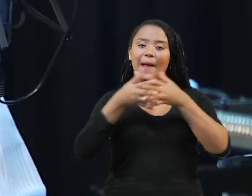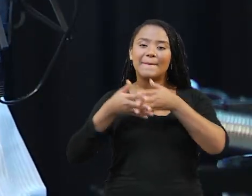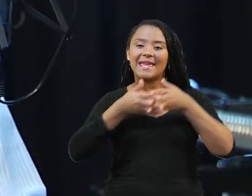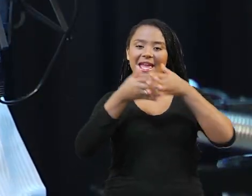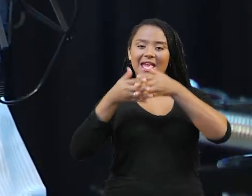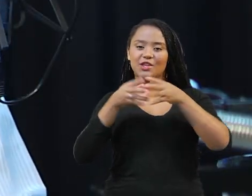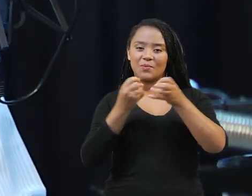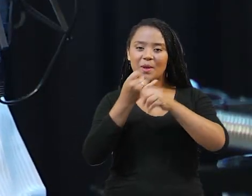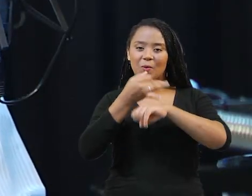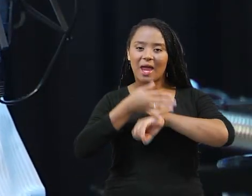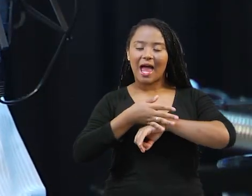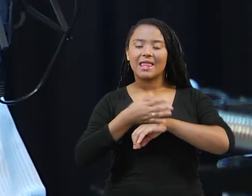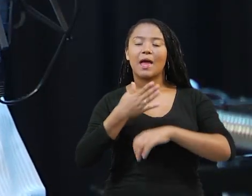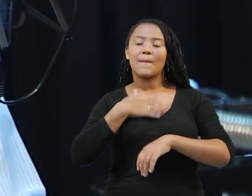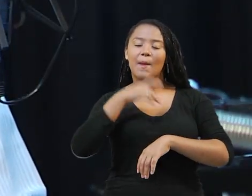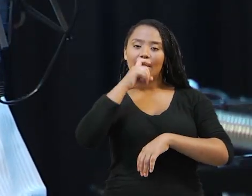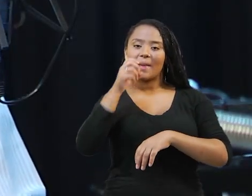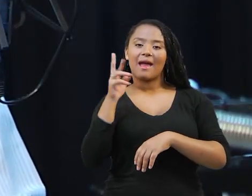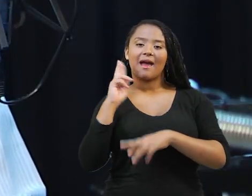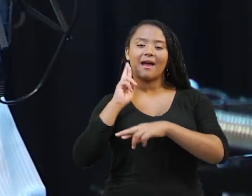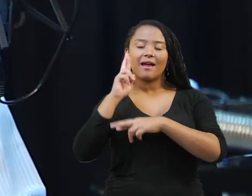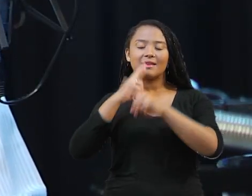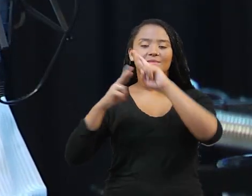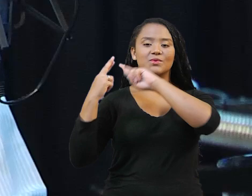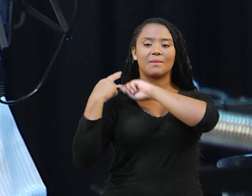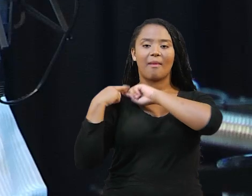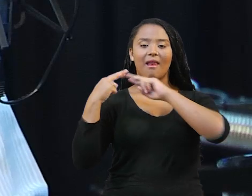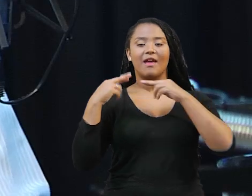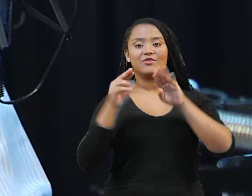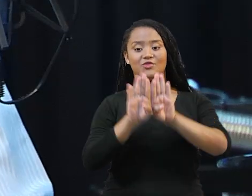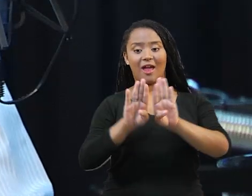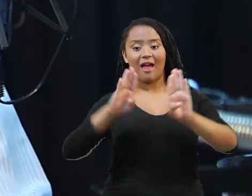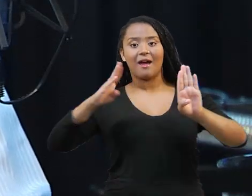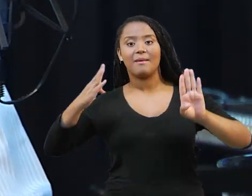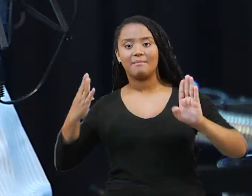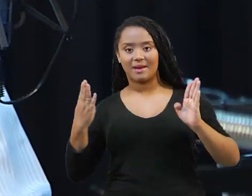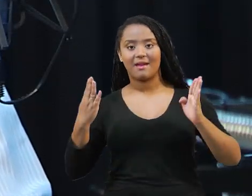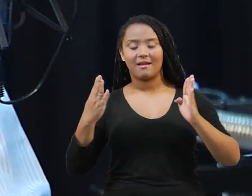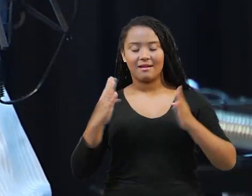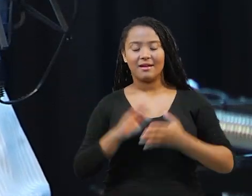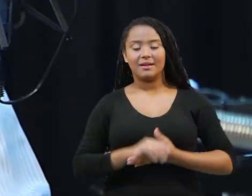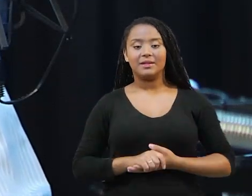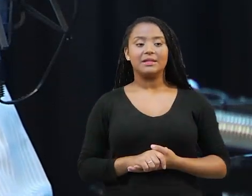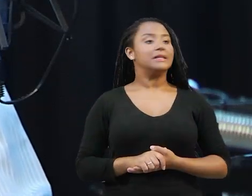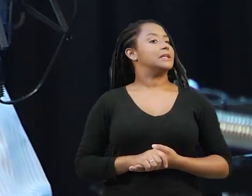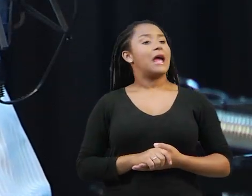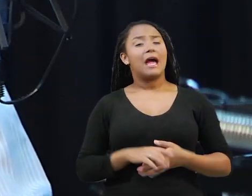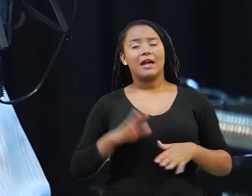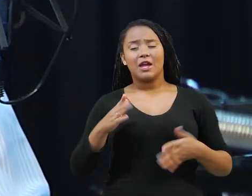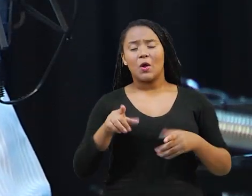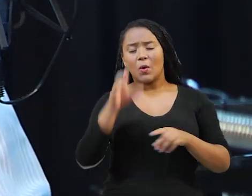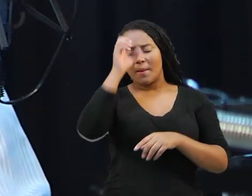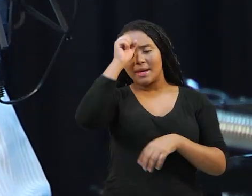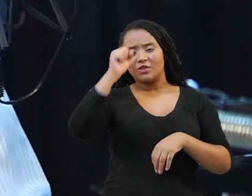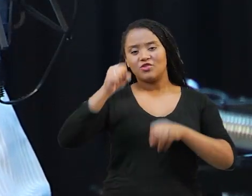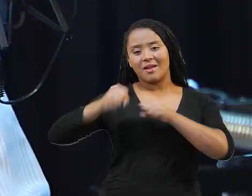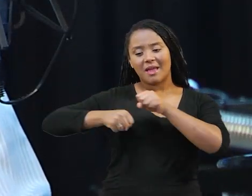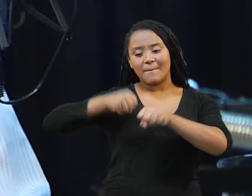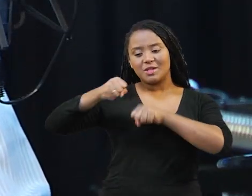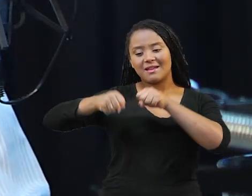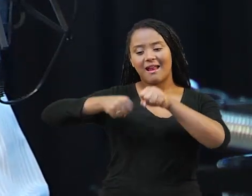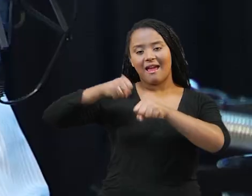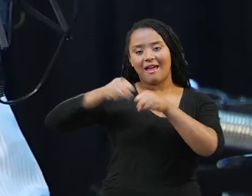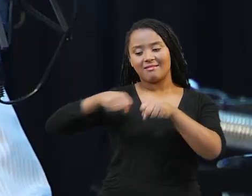terraço da loja, né? Então, e aí eu aprendi, não tinha uma escola assim, escolas particulares.